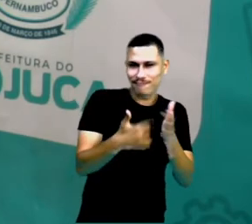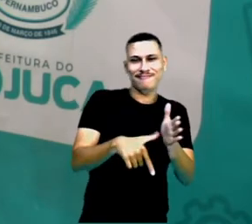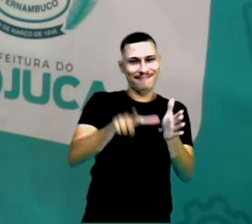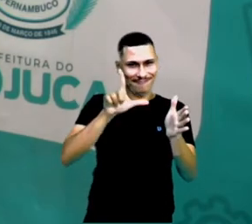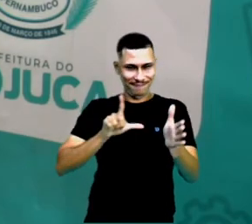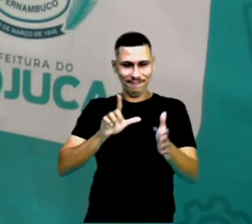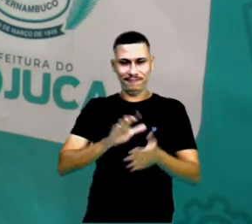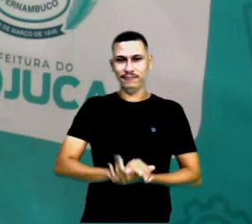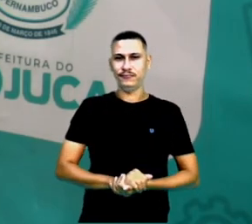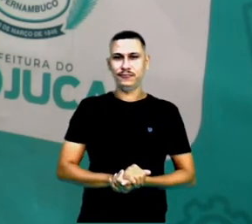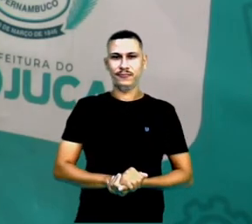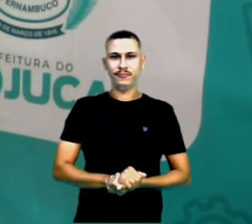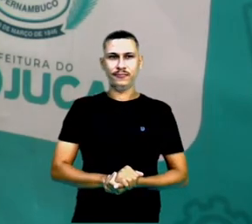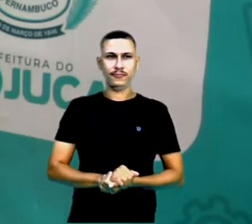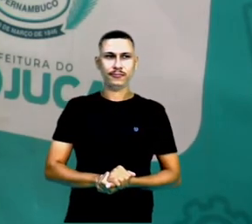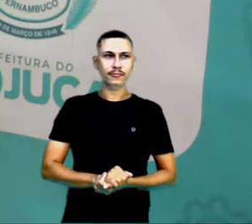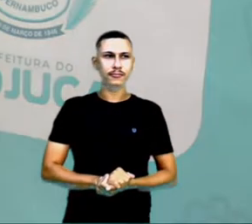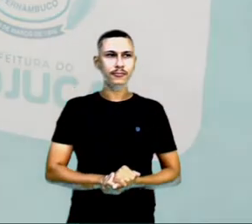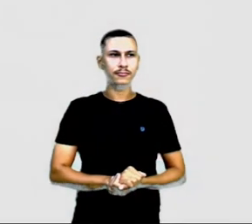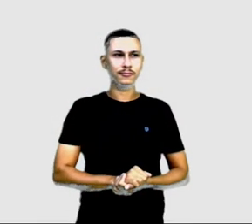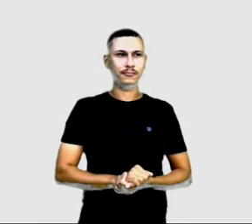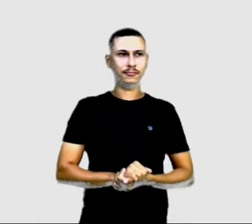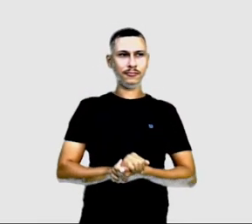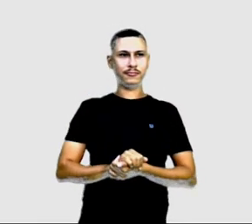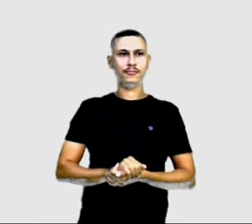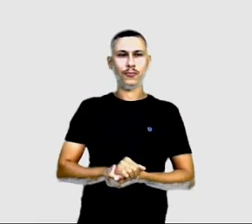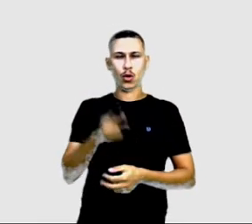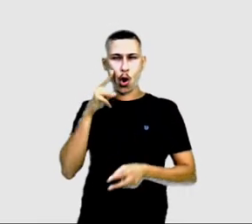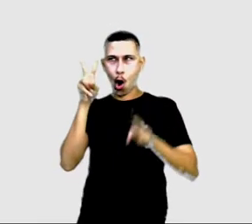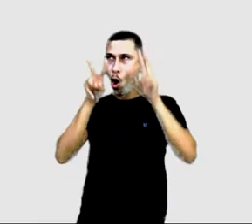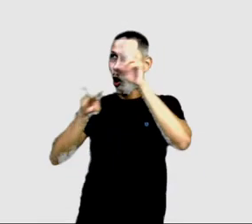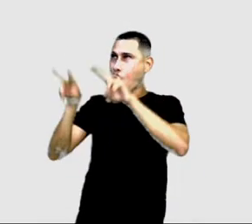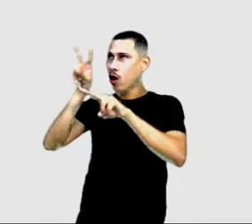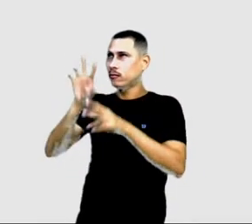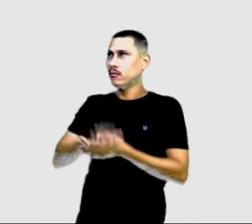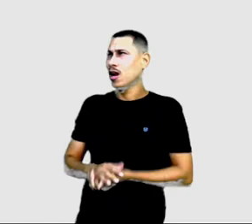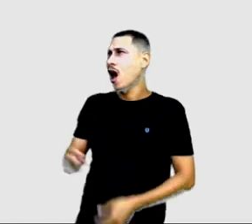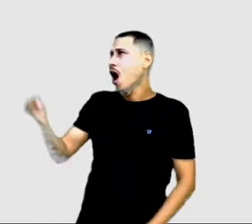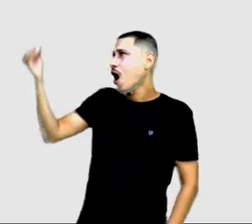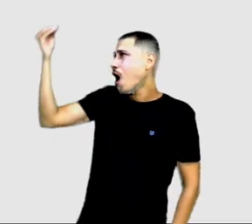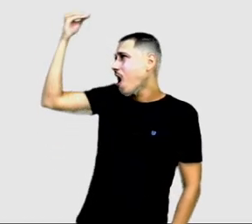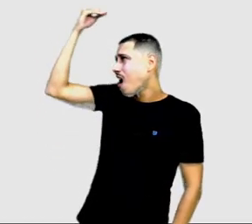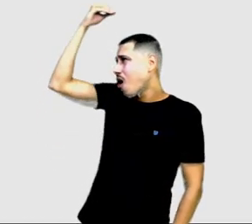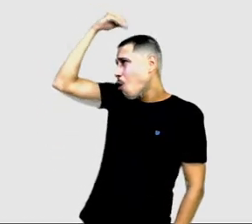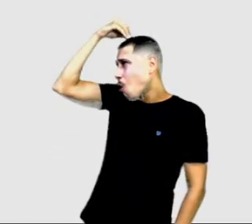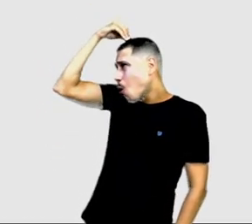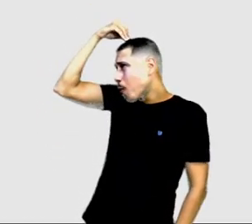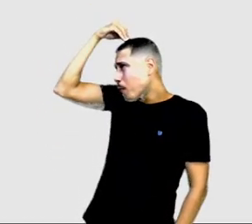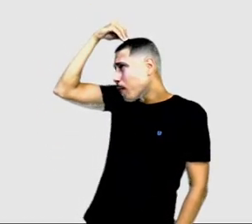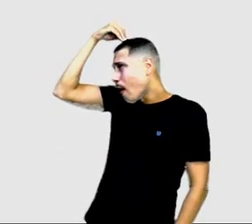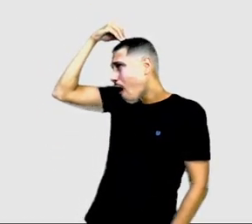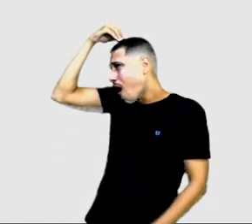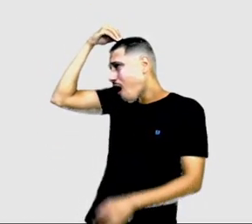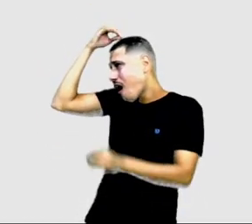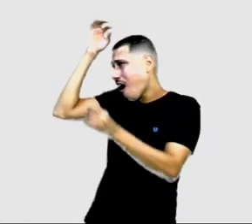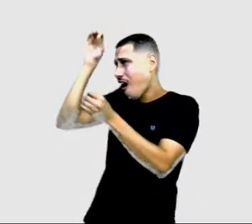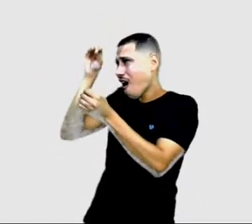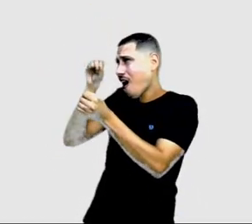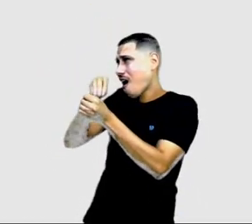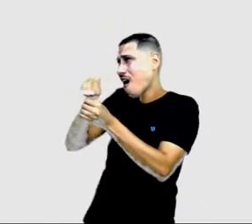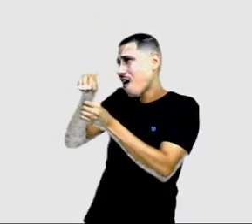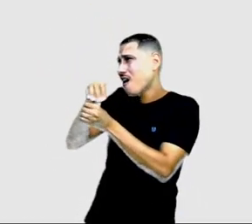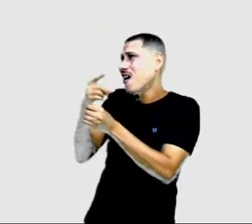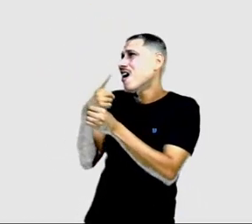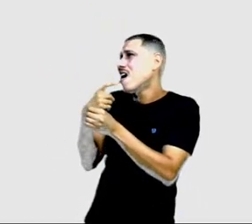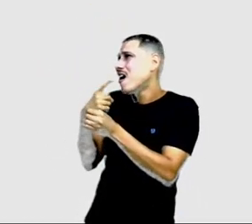anteriormente. Olha esse outro aqui, que interessante. A culpa das cerejas. Vocês lembram de alguma coisa? Nós